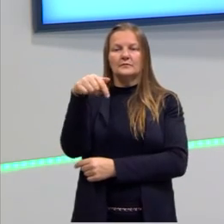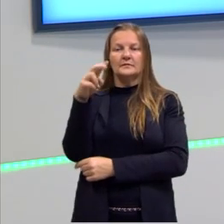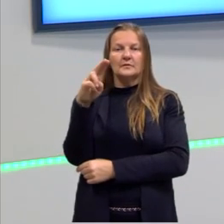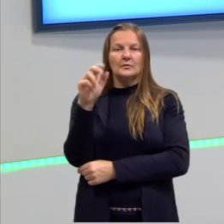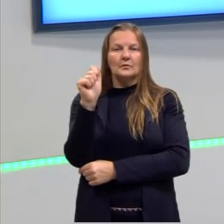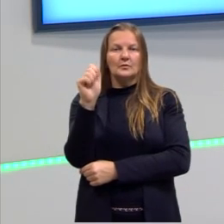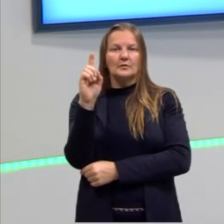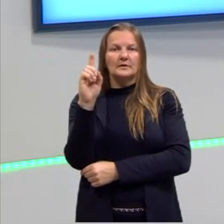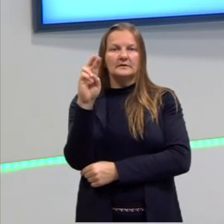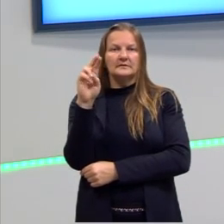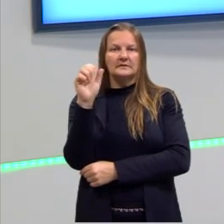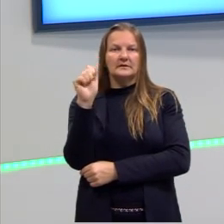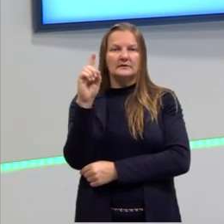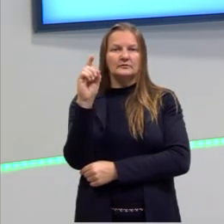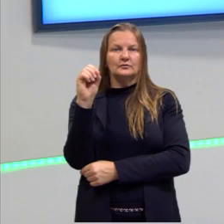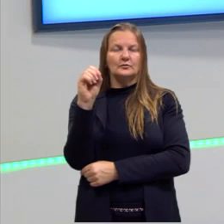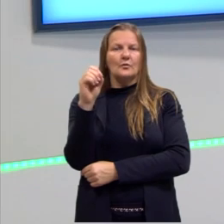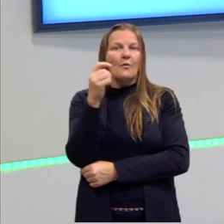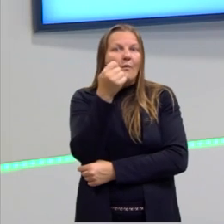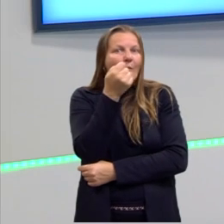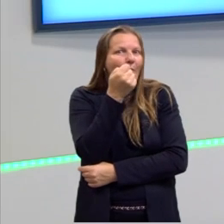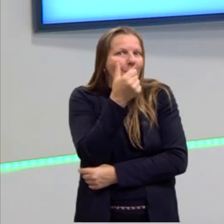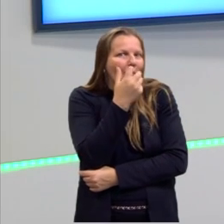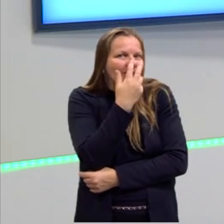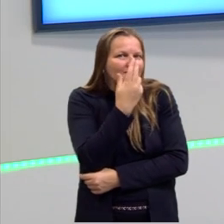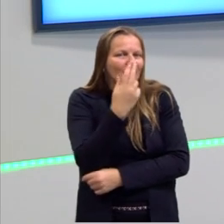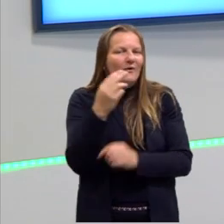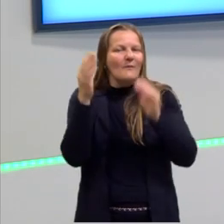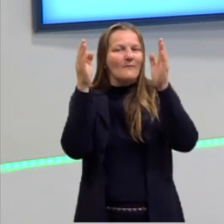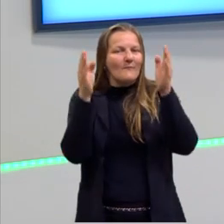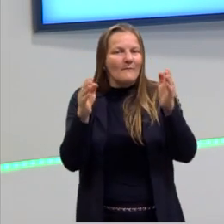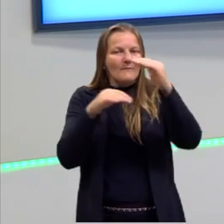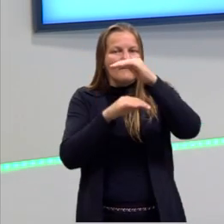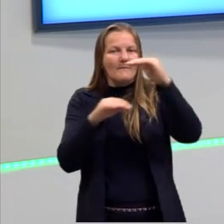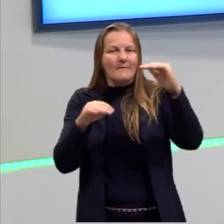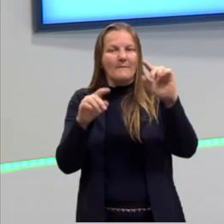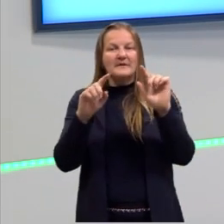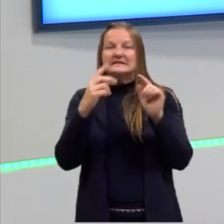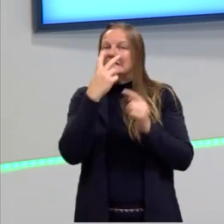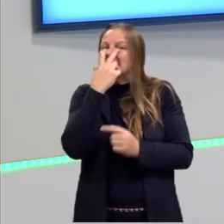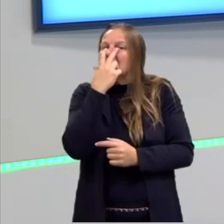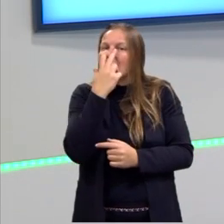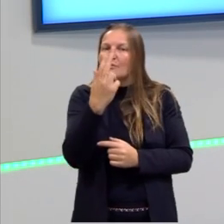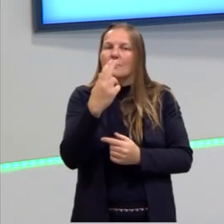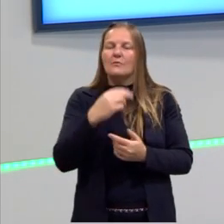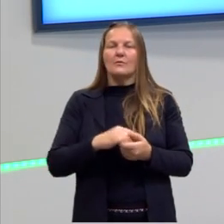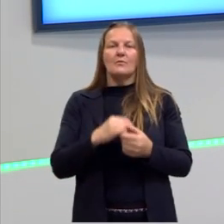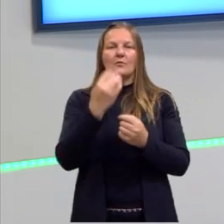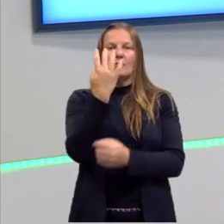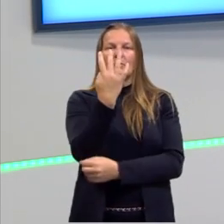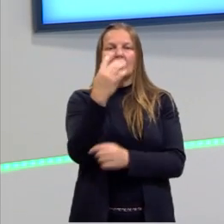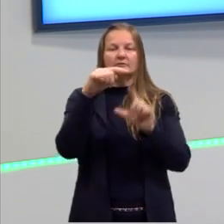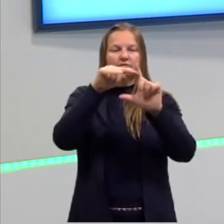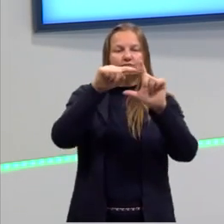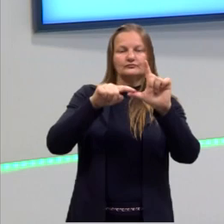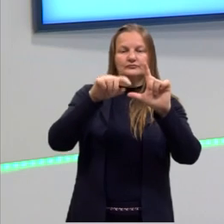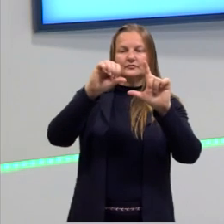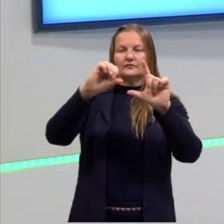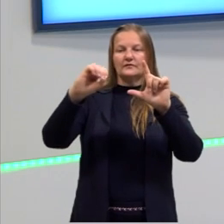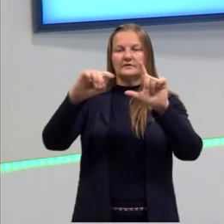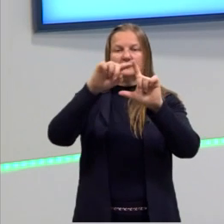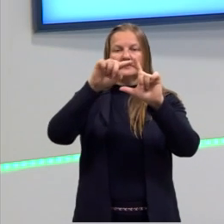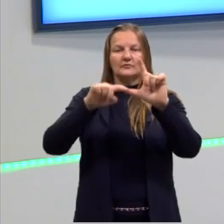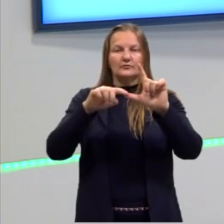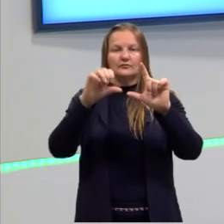um retângulo porque ele possui os lados opostos paralelos e congruentes e possui quatro ângulos de 90